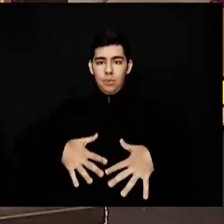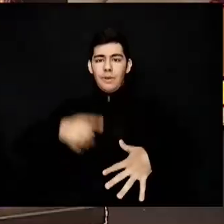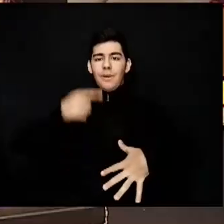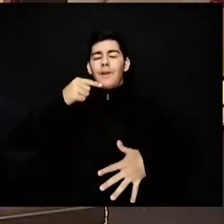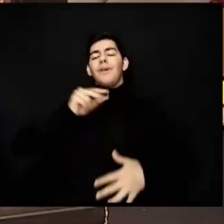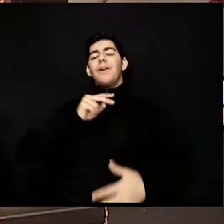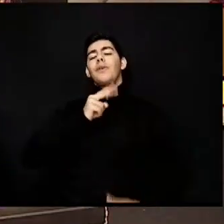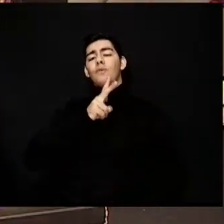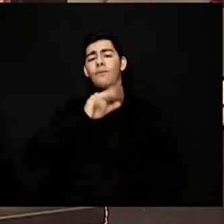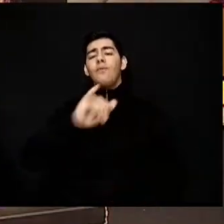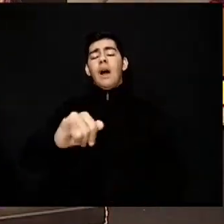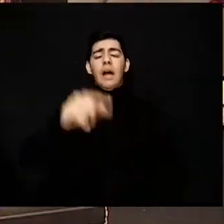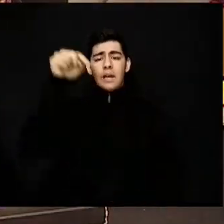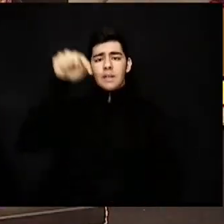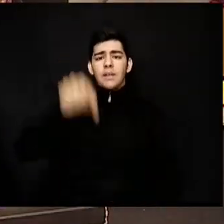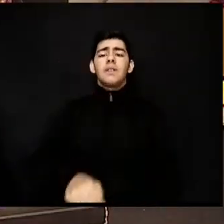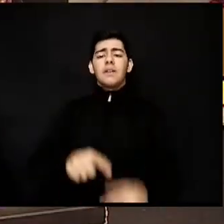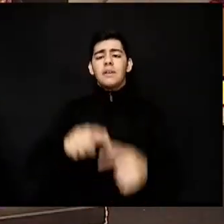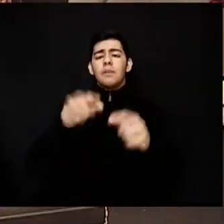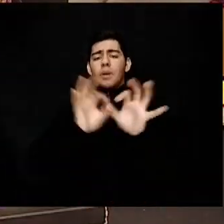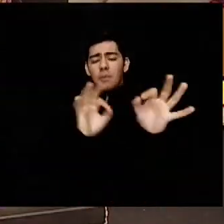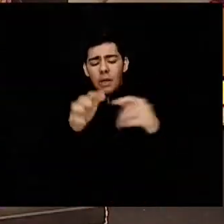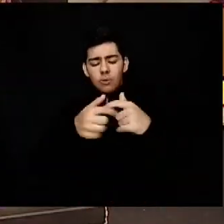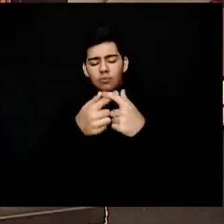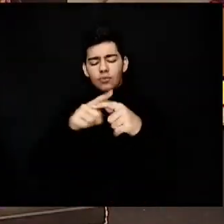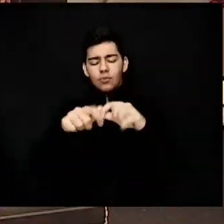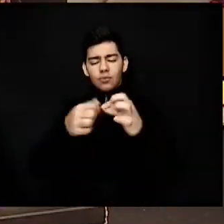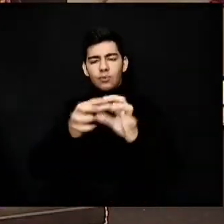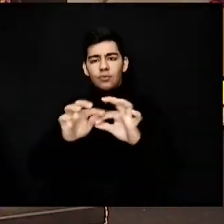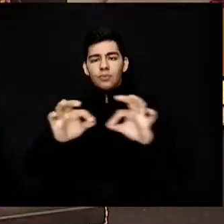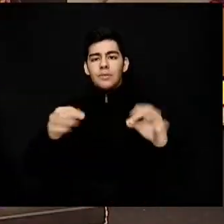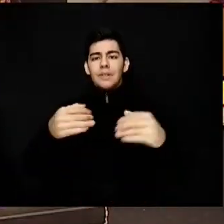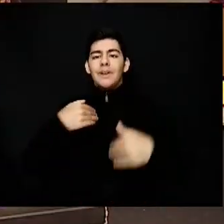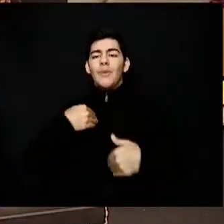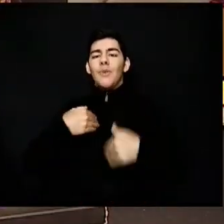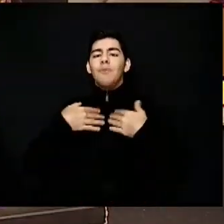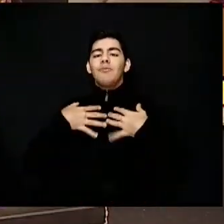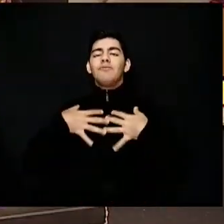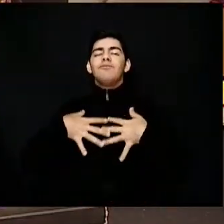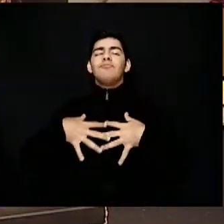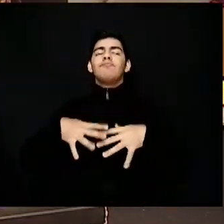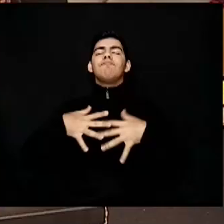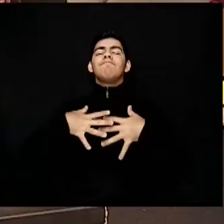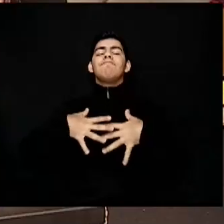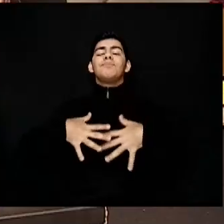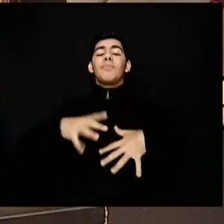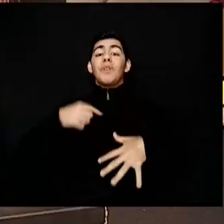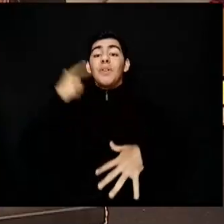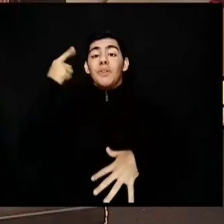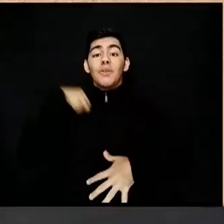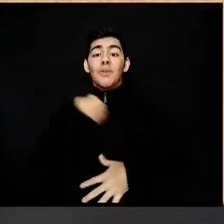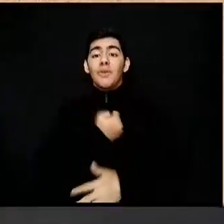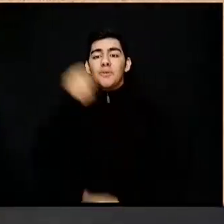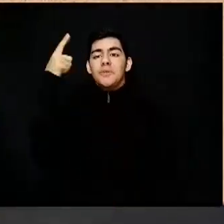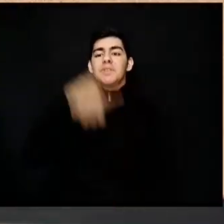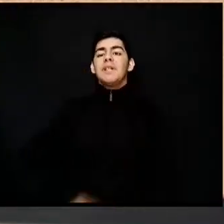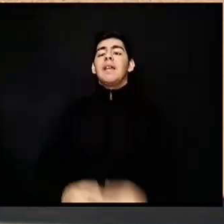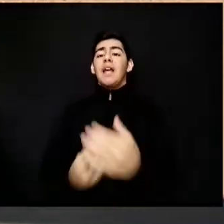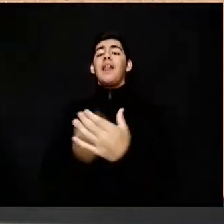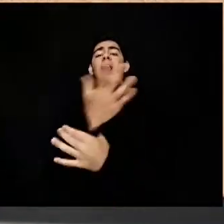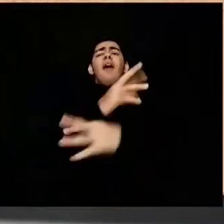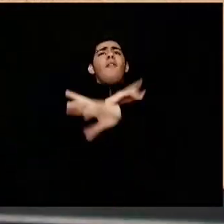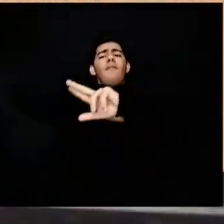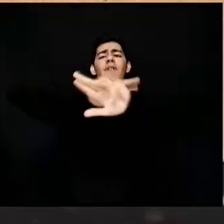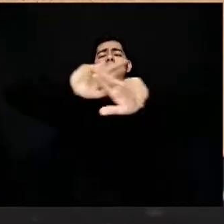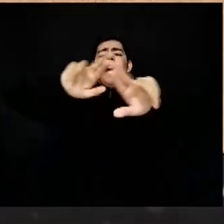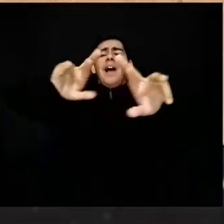hoje. Legal. E aí sai, aí a gente consegue criar. E aí ele já vai, ó. Já